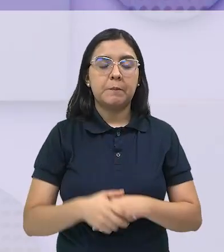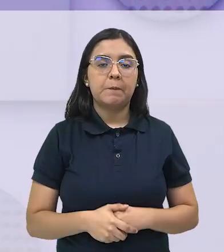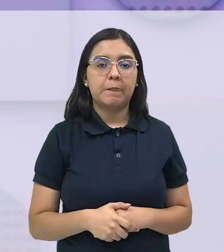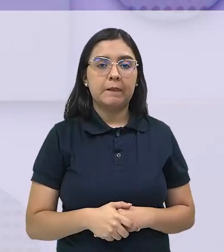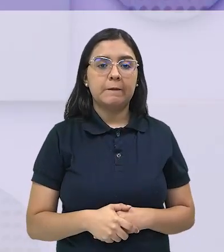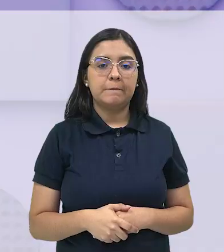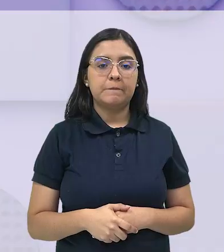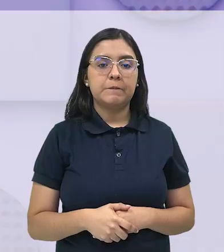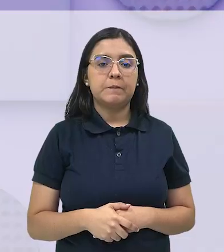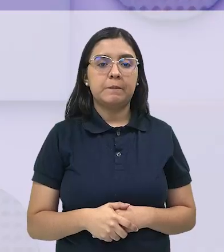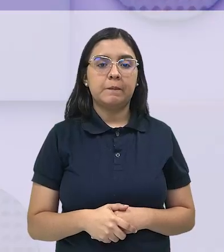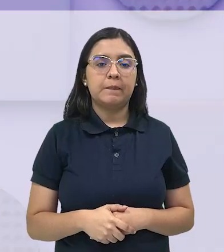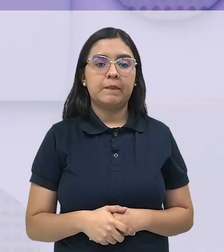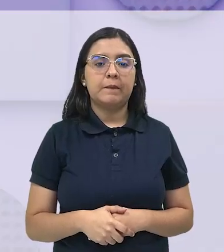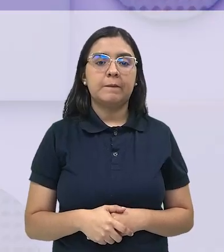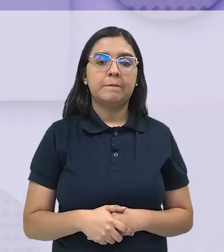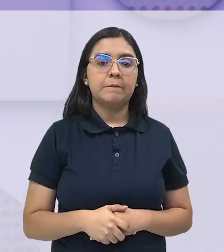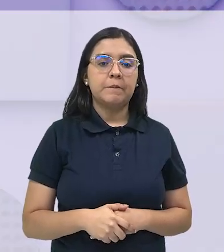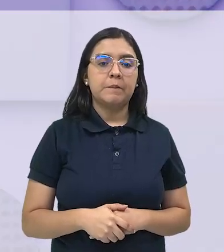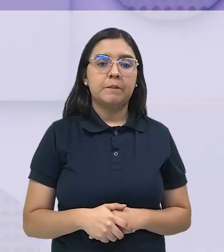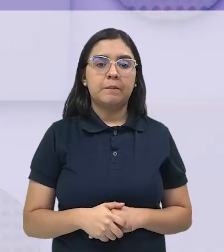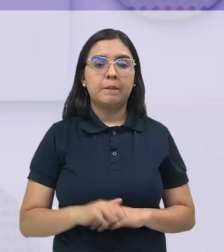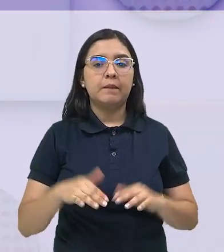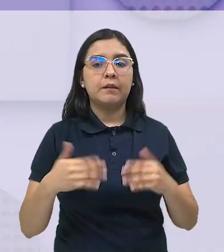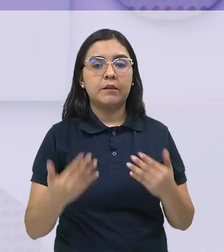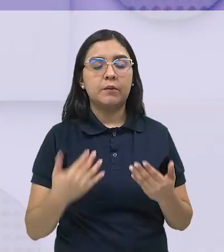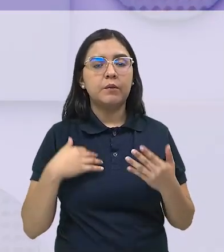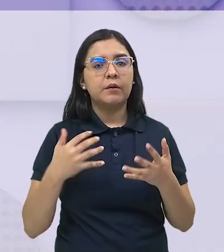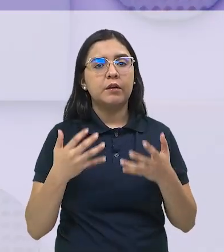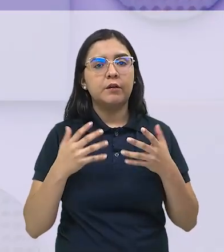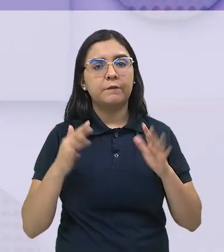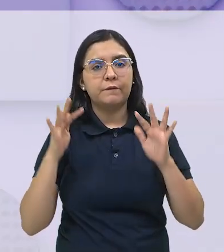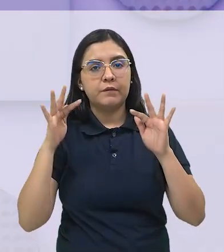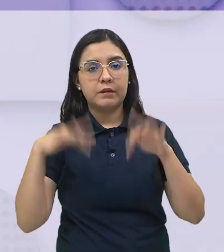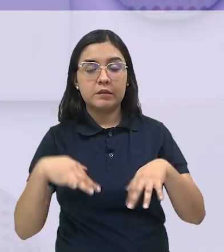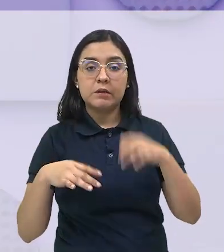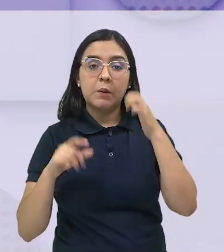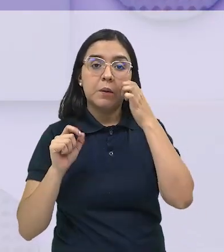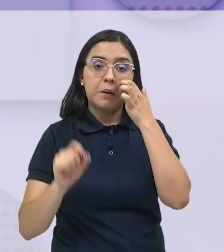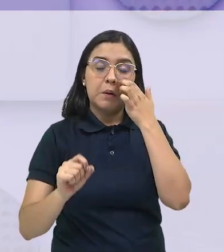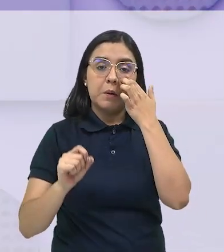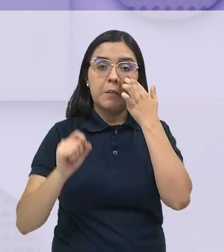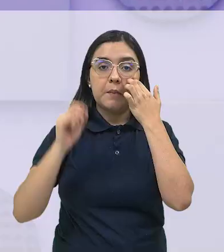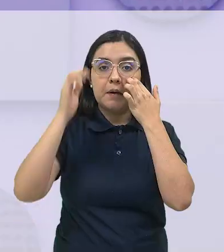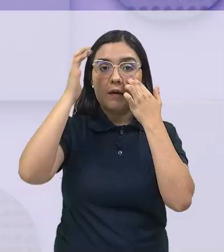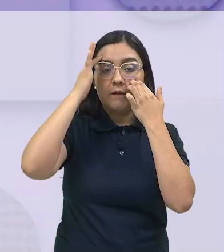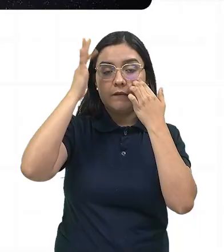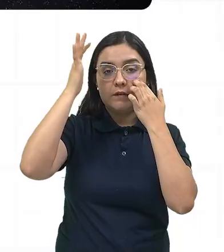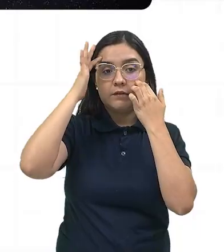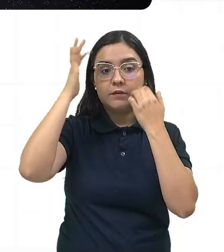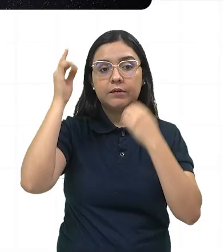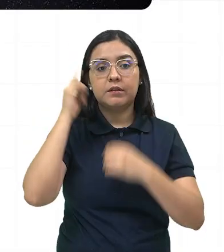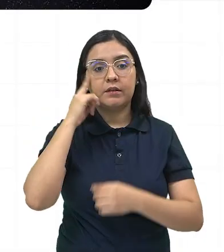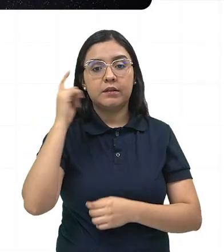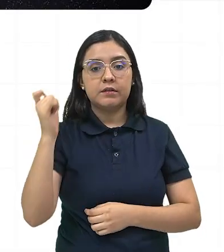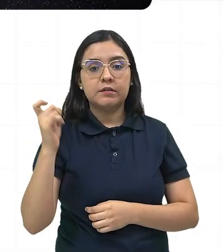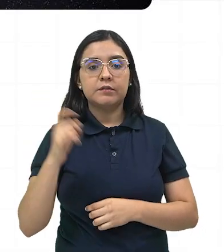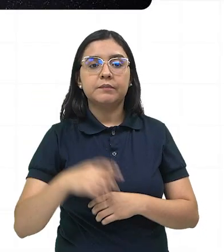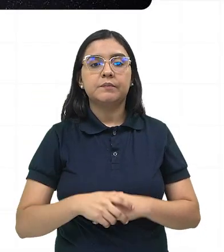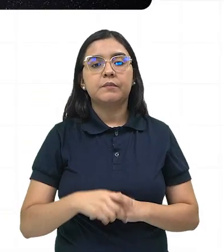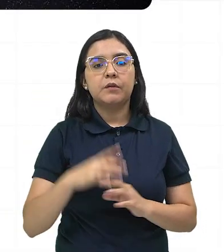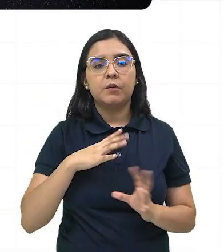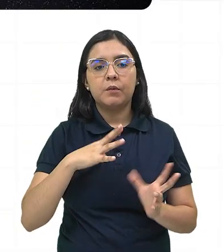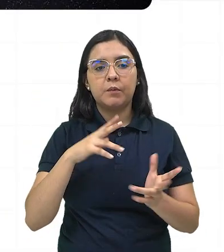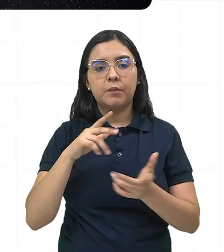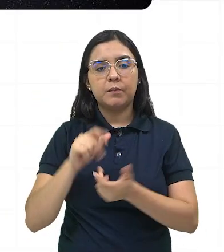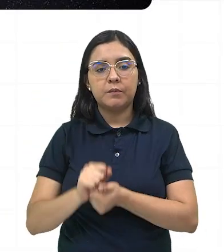E aqui eu queria finalizar com uma reflexão bem interessante para essa aula de hoje. O